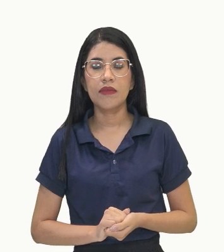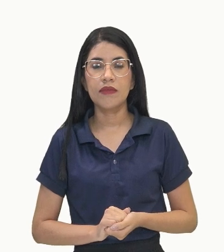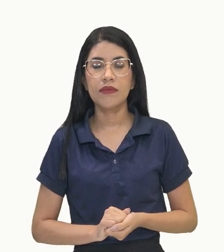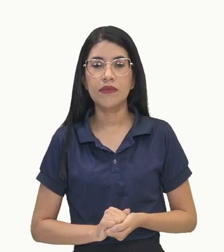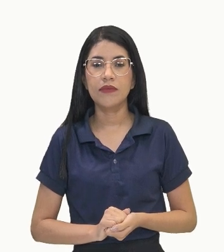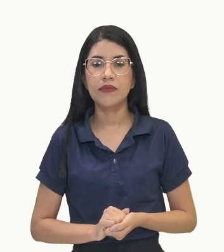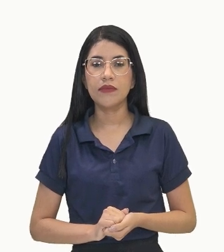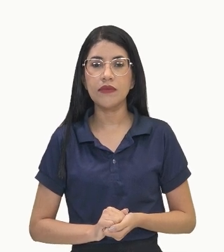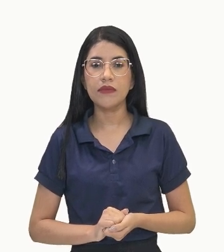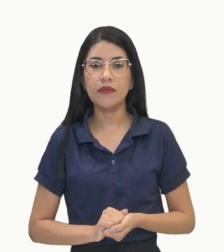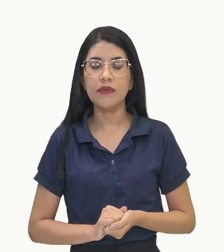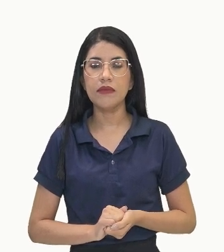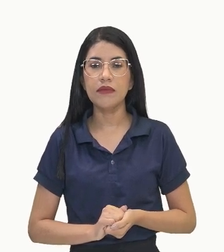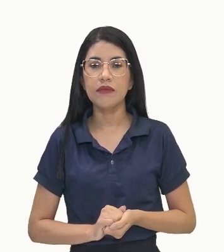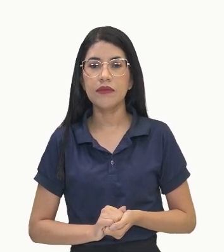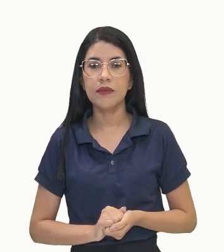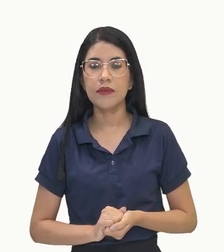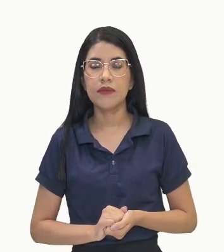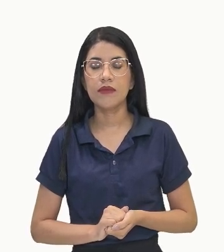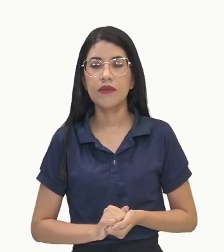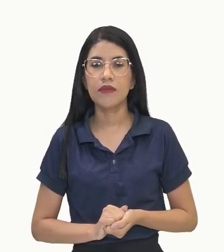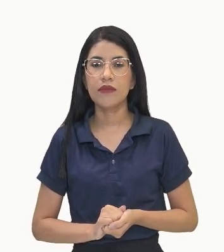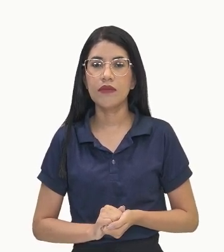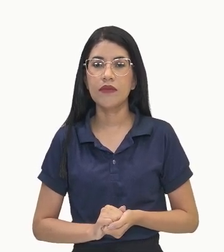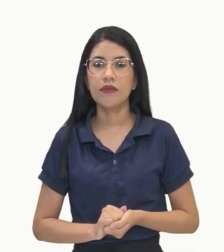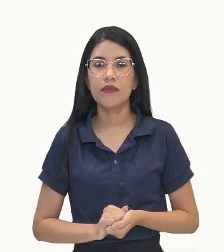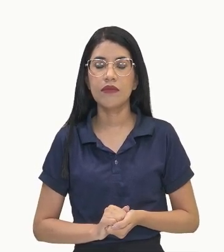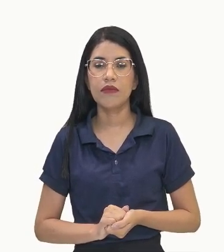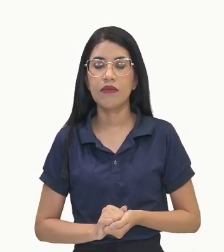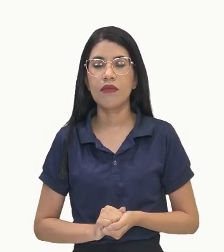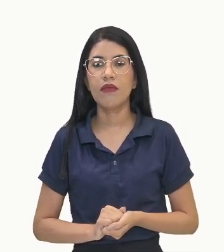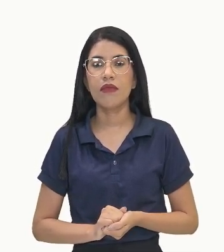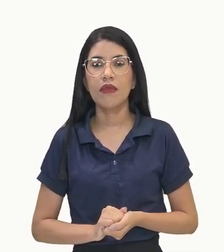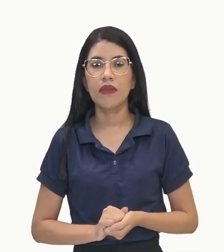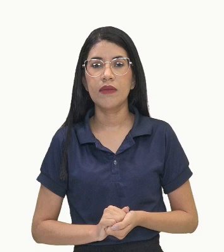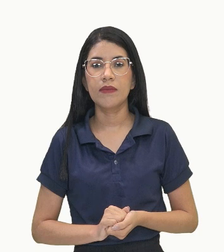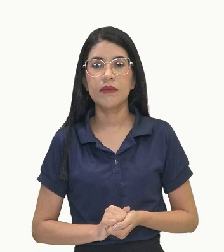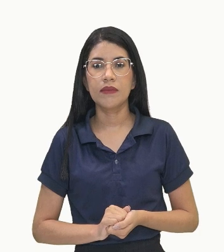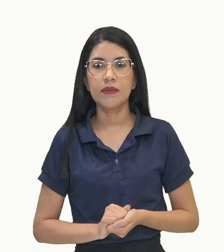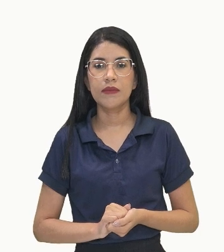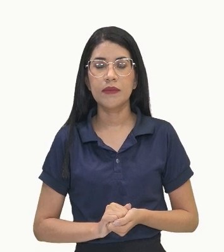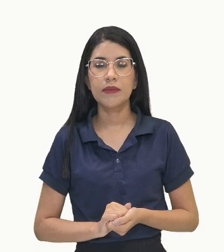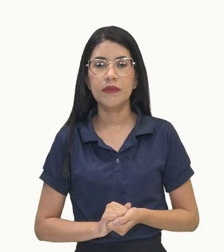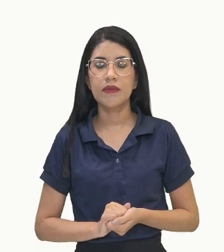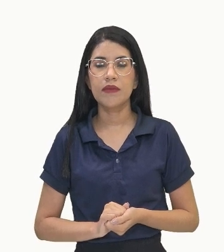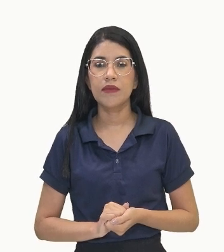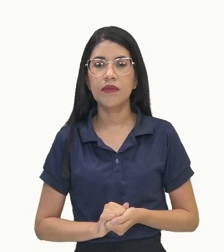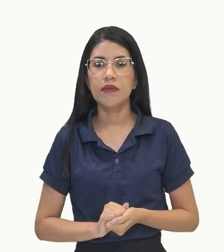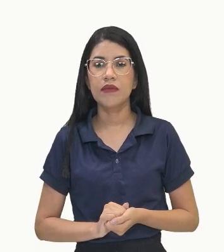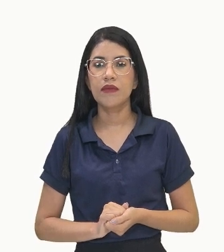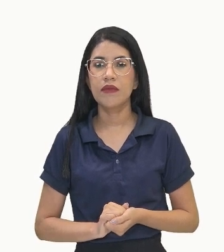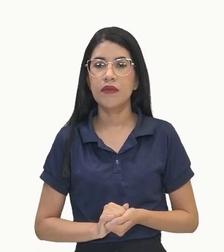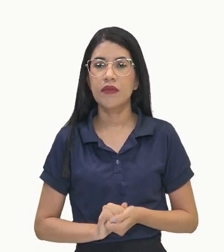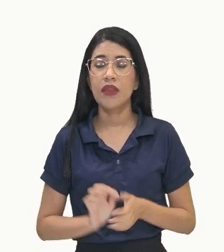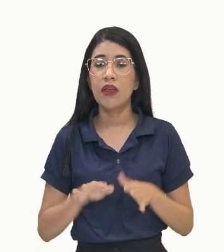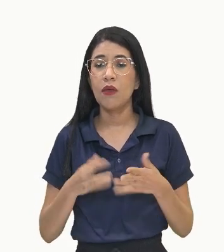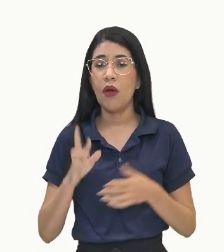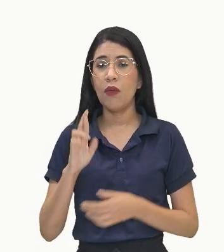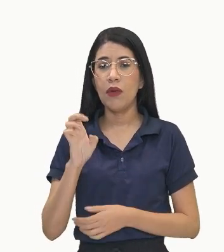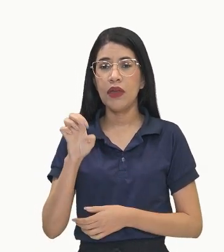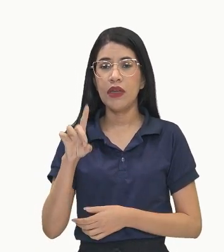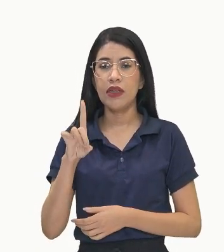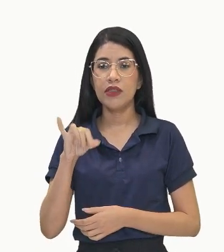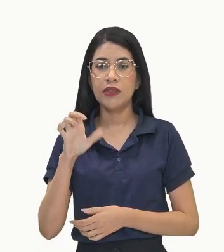isso, tenho 10 gramas do carvão, né? Beleza. O rendimento teórico,